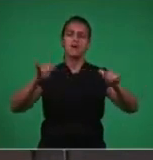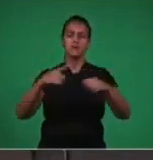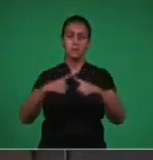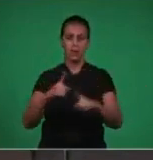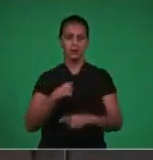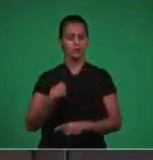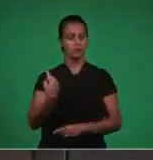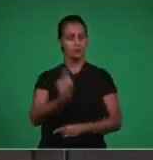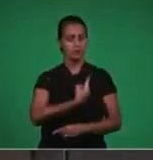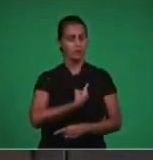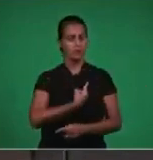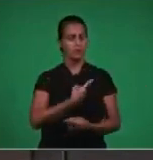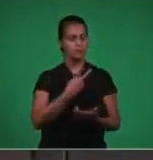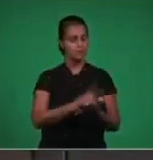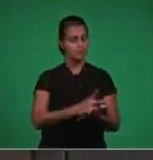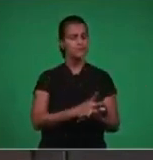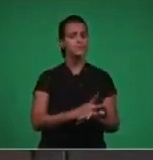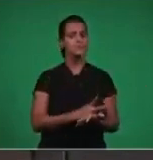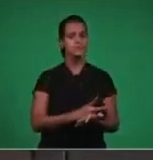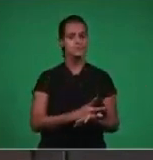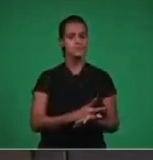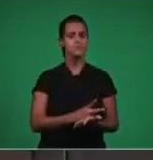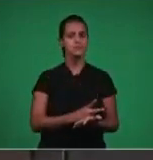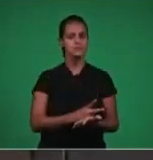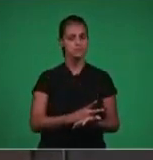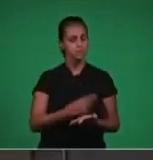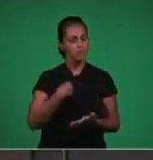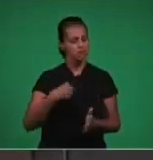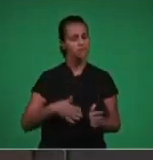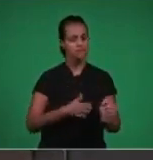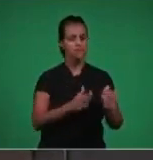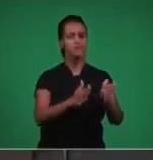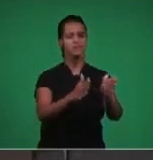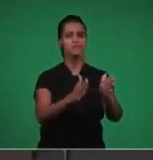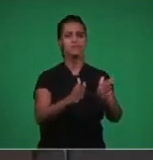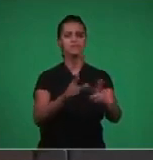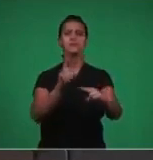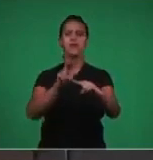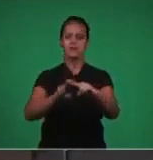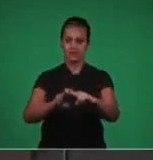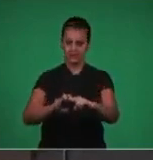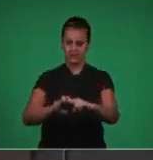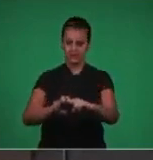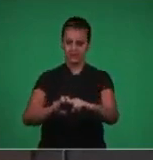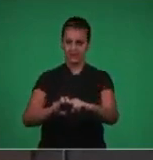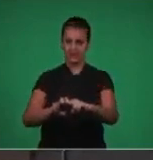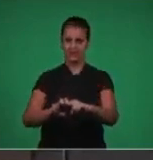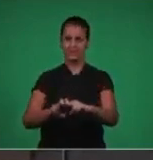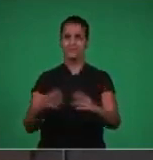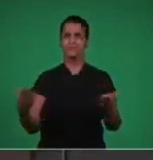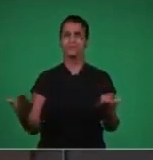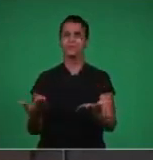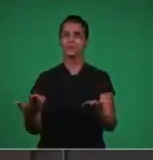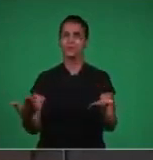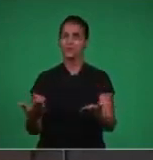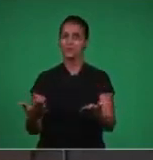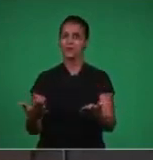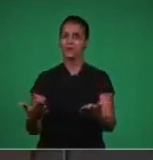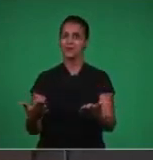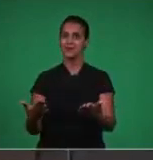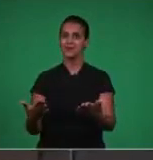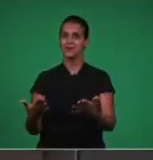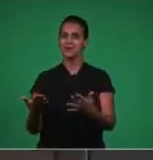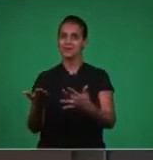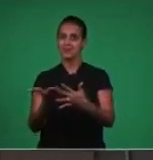vamos continuar nesta jornada. Vamos assentar. E agora, o intervalozinho